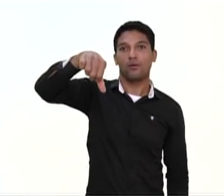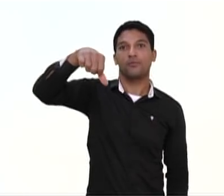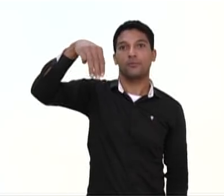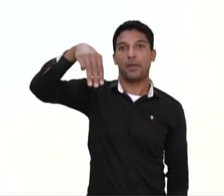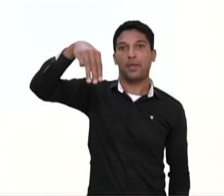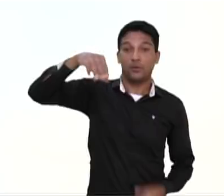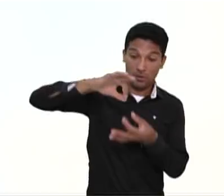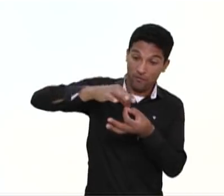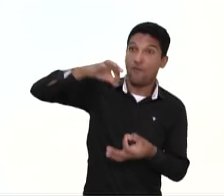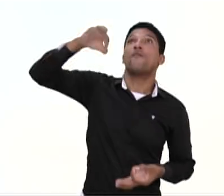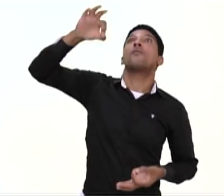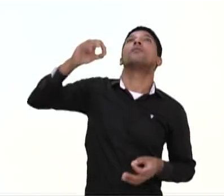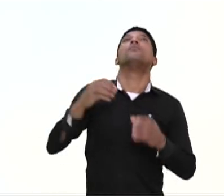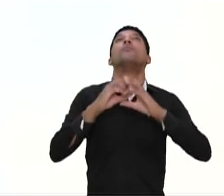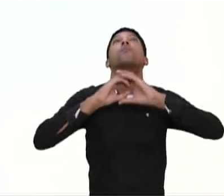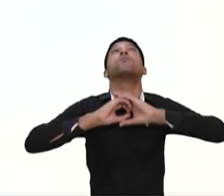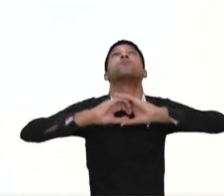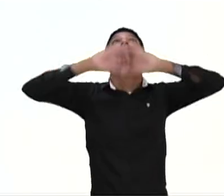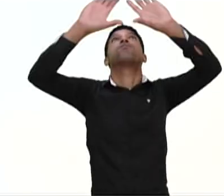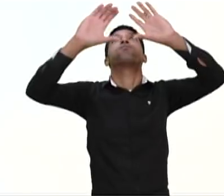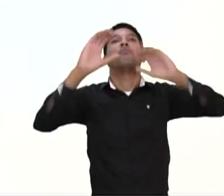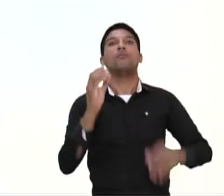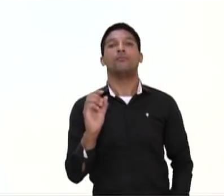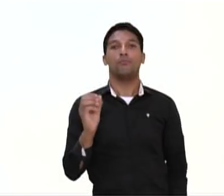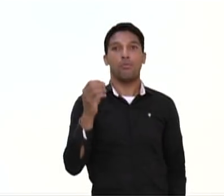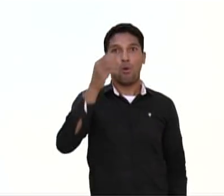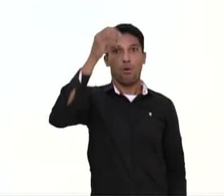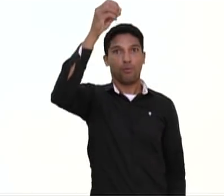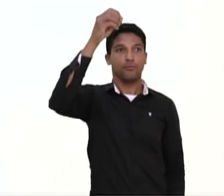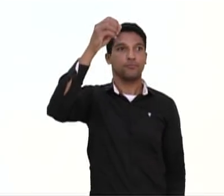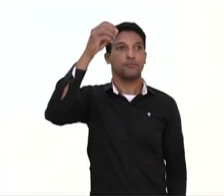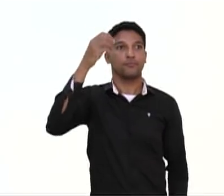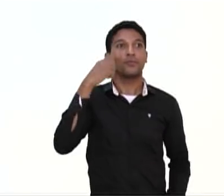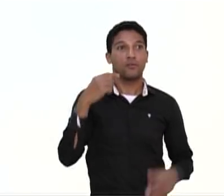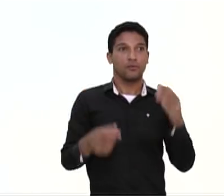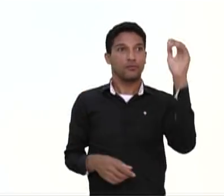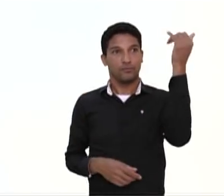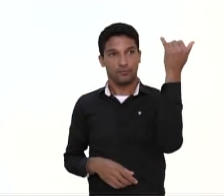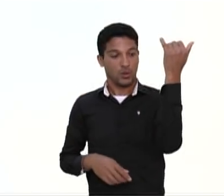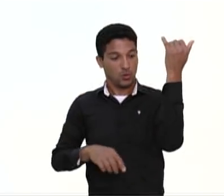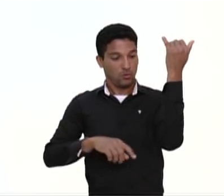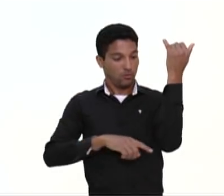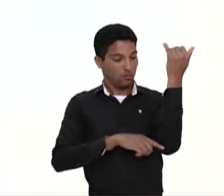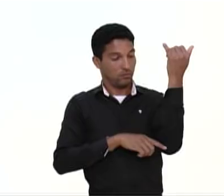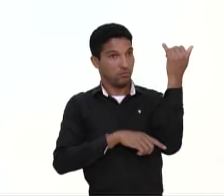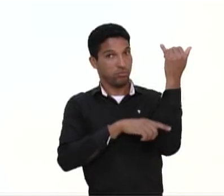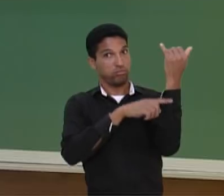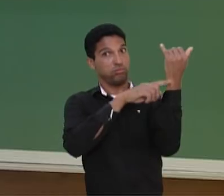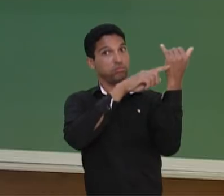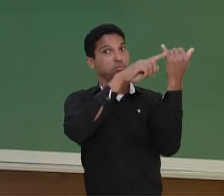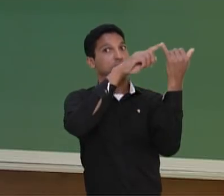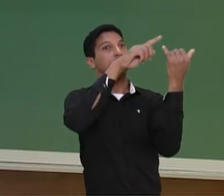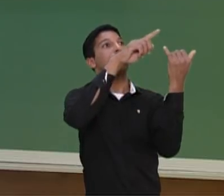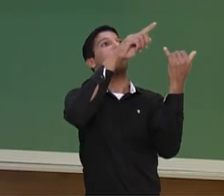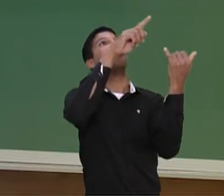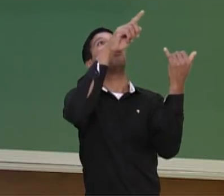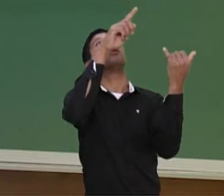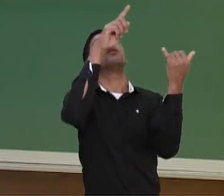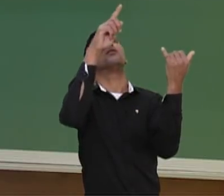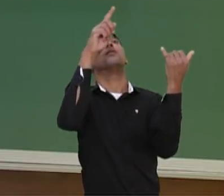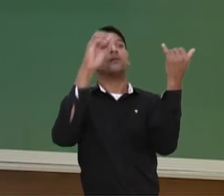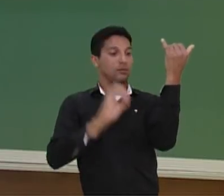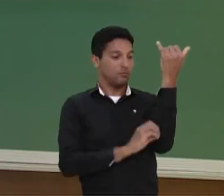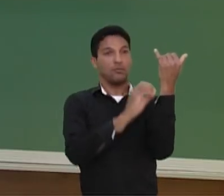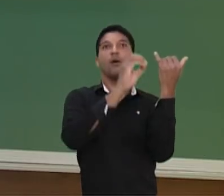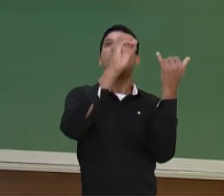9 metros. Olha só, né? Em 2 segundos aqui, eu tenho a minha altura máxima igual a 9 metros. E depois a